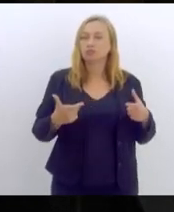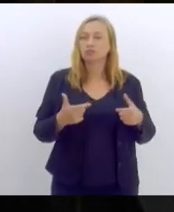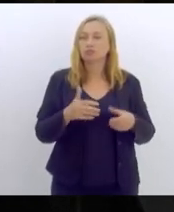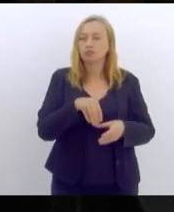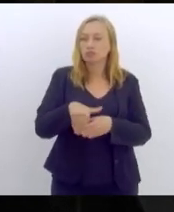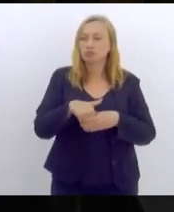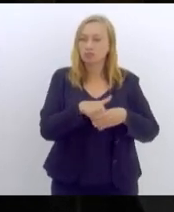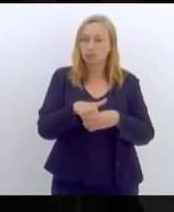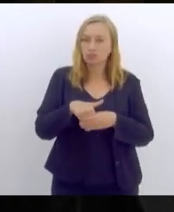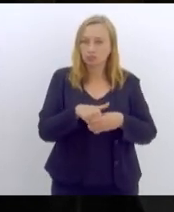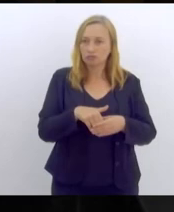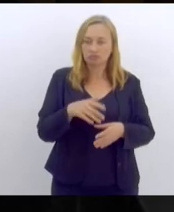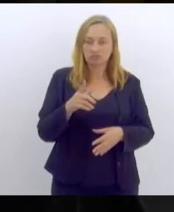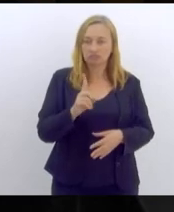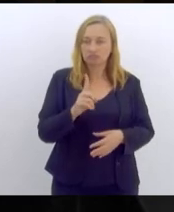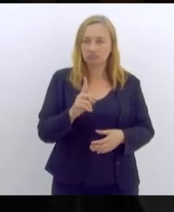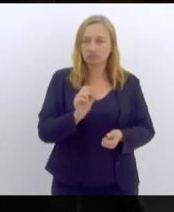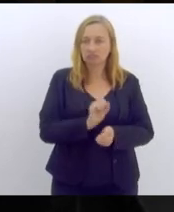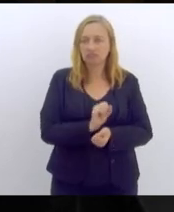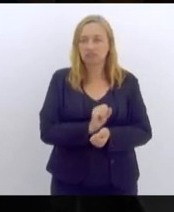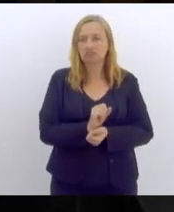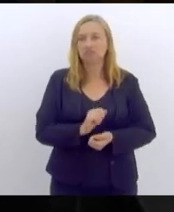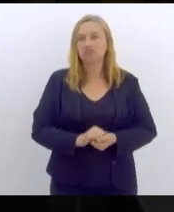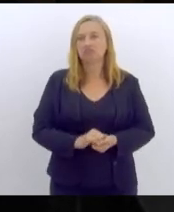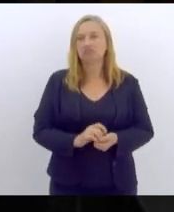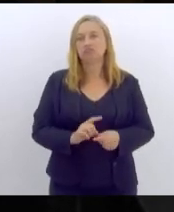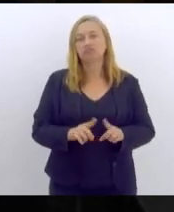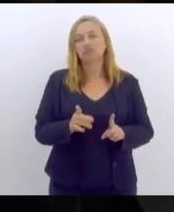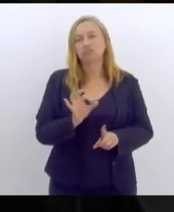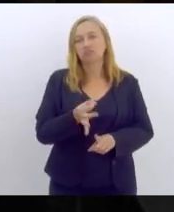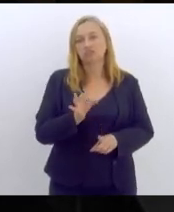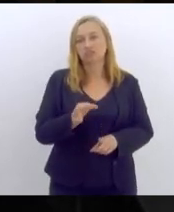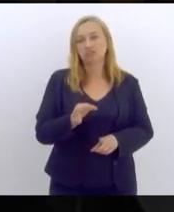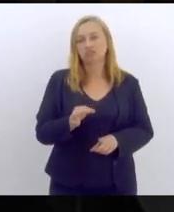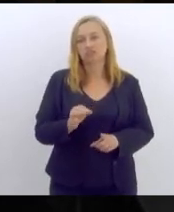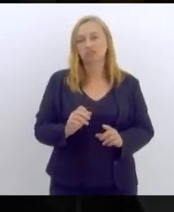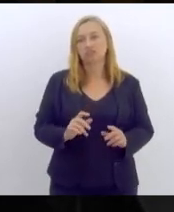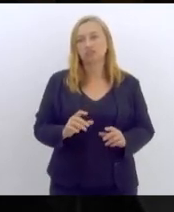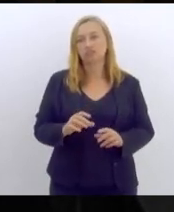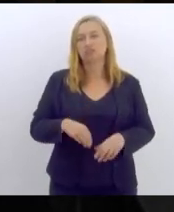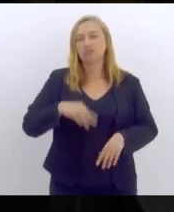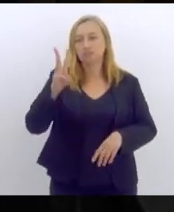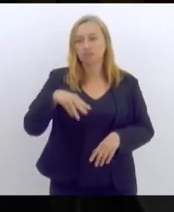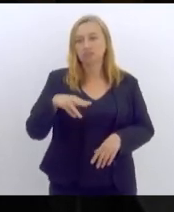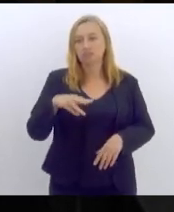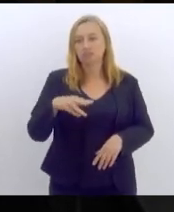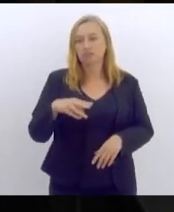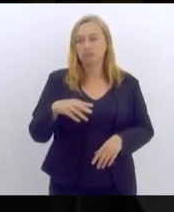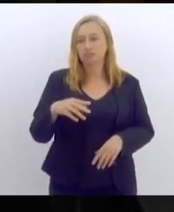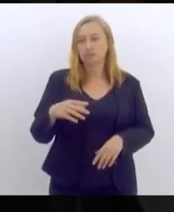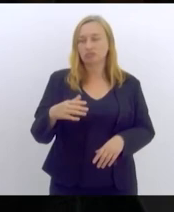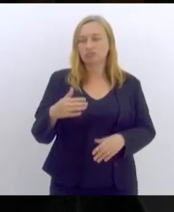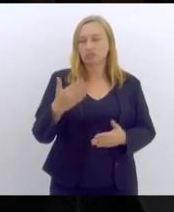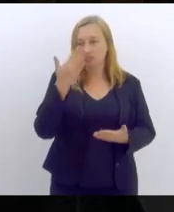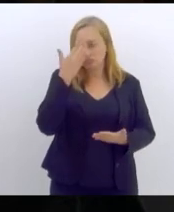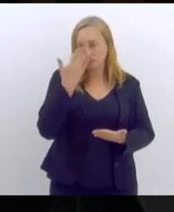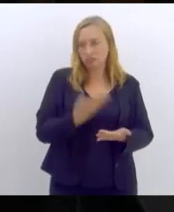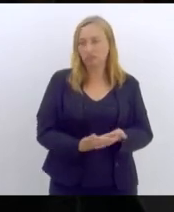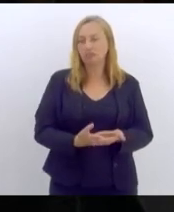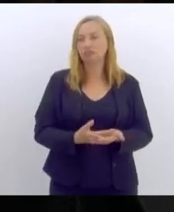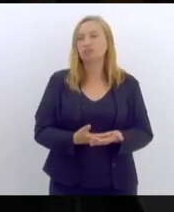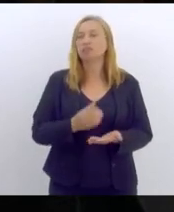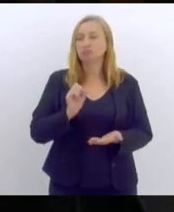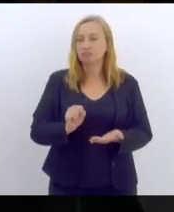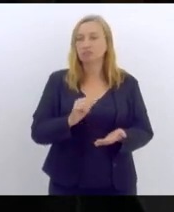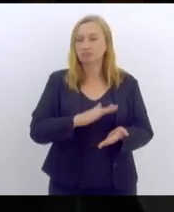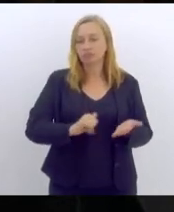eu de fato não esperava, mas pode ter certeza que essa mesma ferramenta que me botou, ela pode me tirar, assim como ela também pode me levar a ser uma das